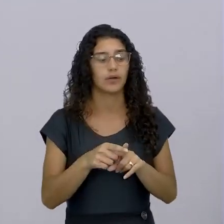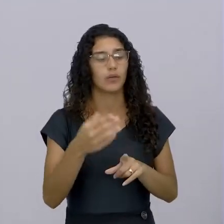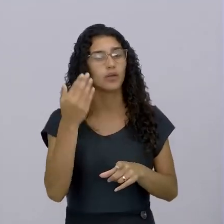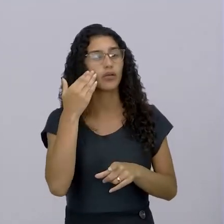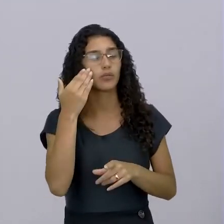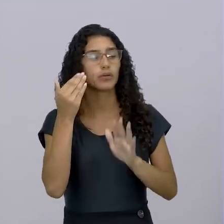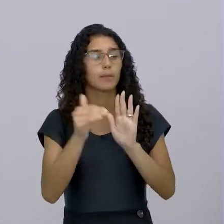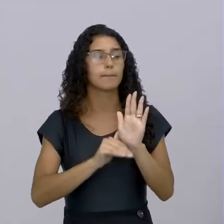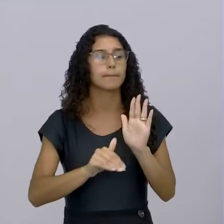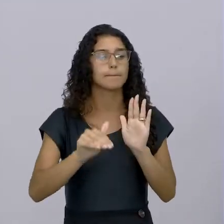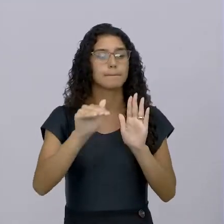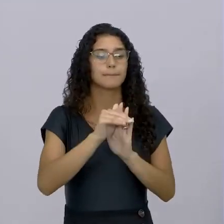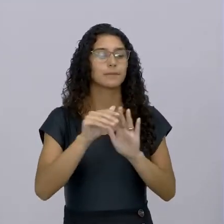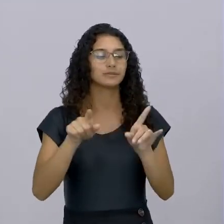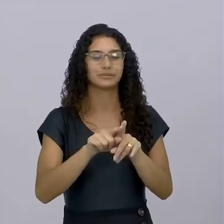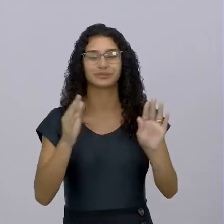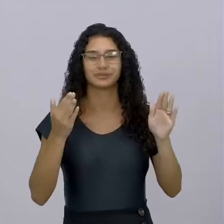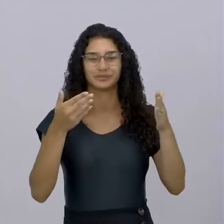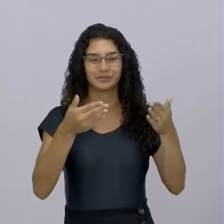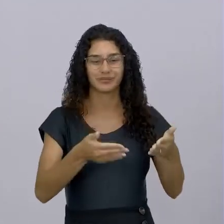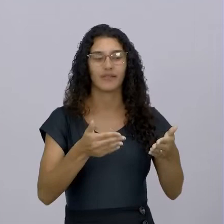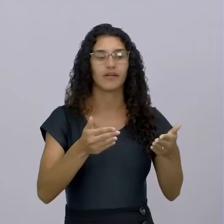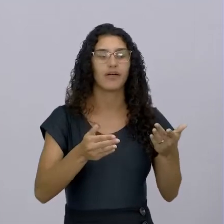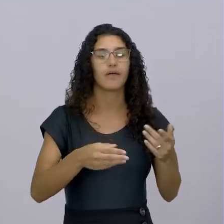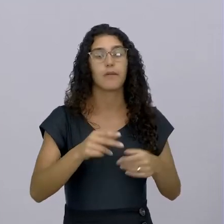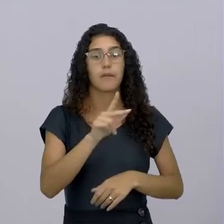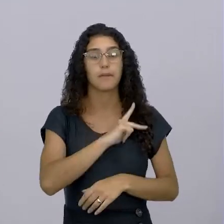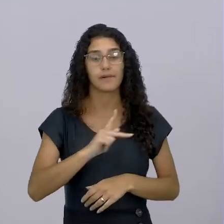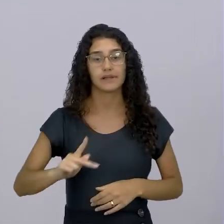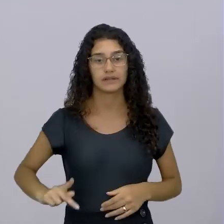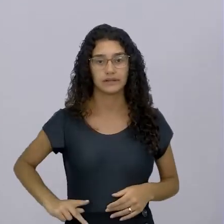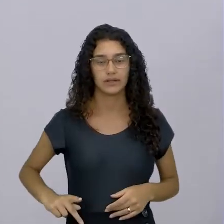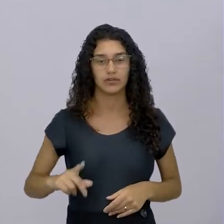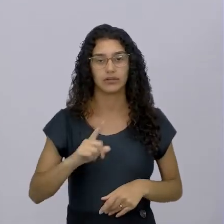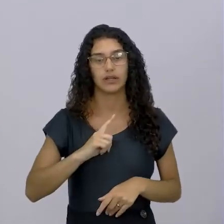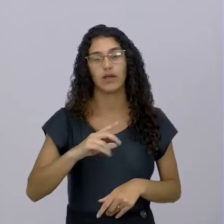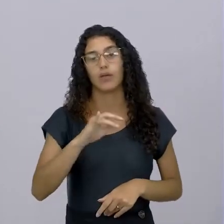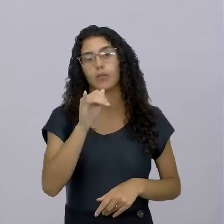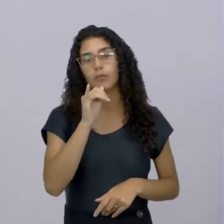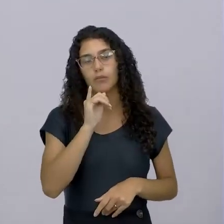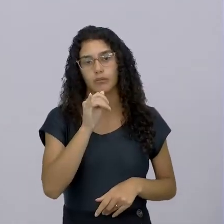interlocução maior, direta com o presidente da República, com o